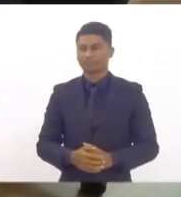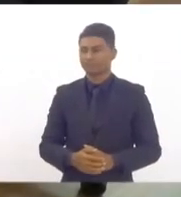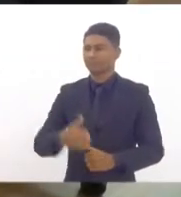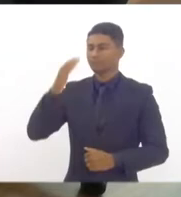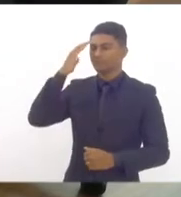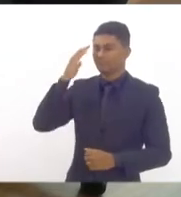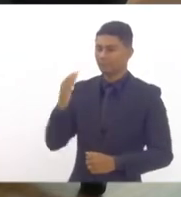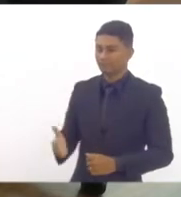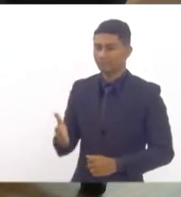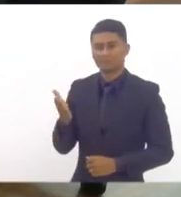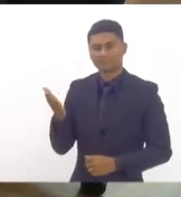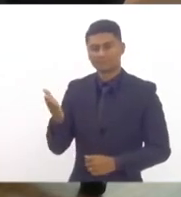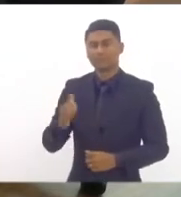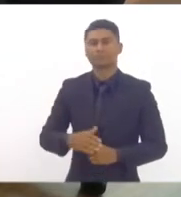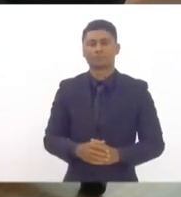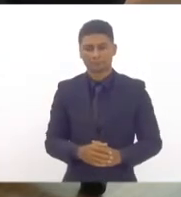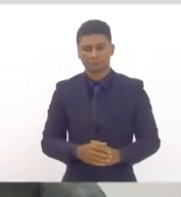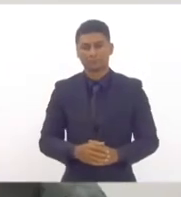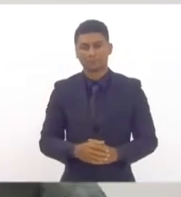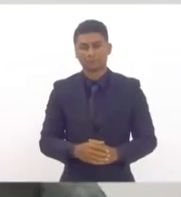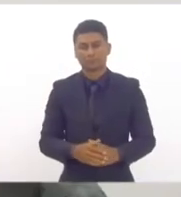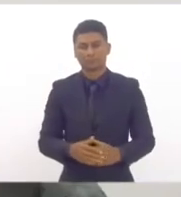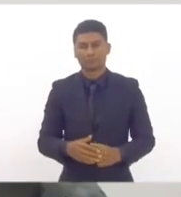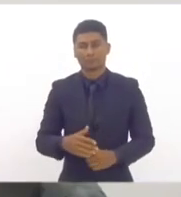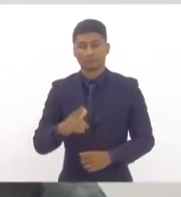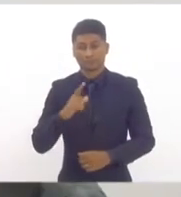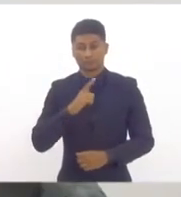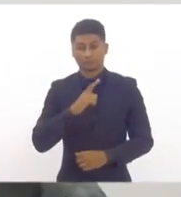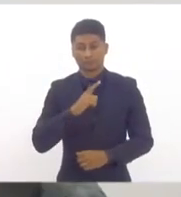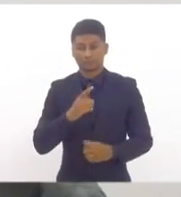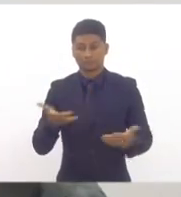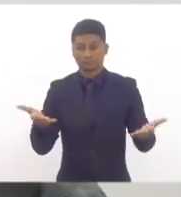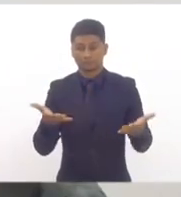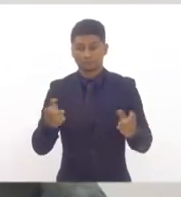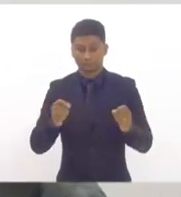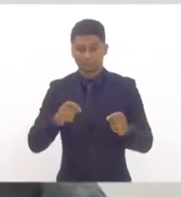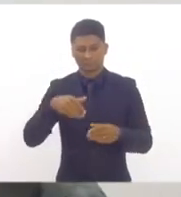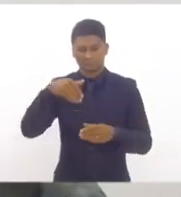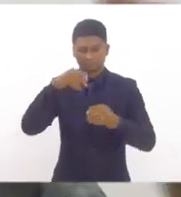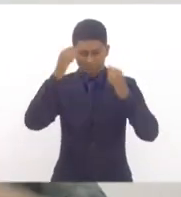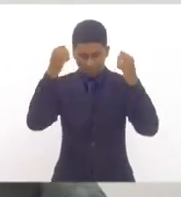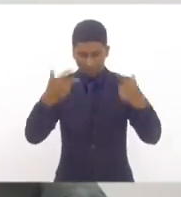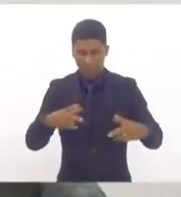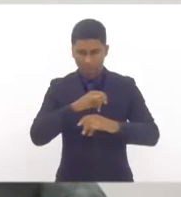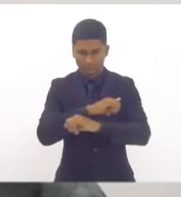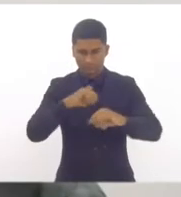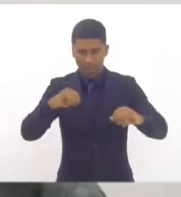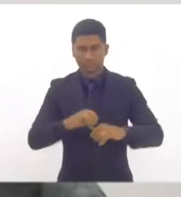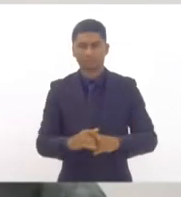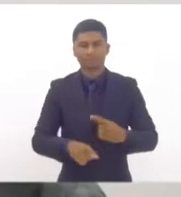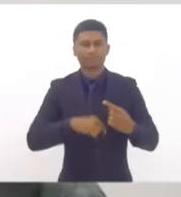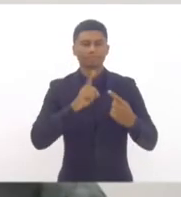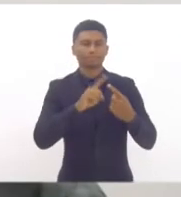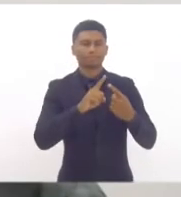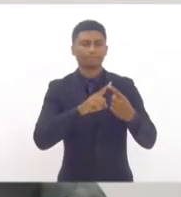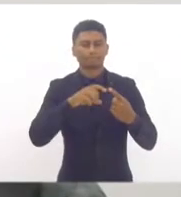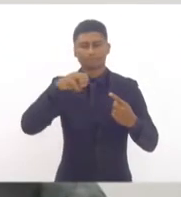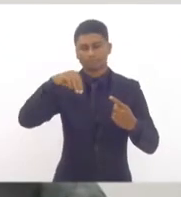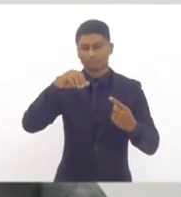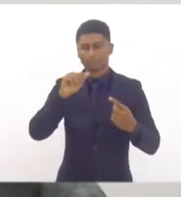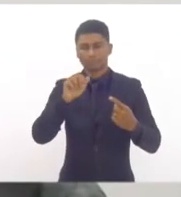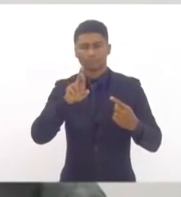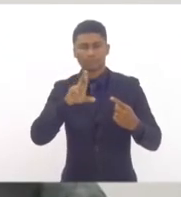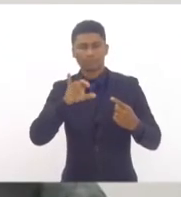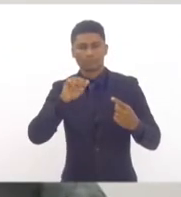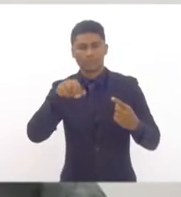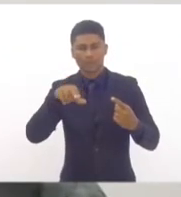João, Gustavo. Nós temos, então, aqui, dando a parcial, nós temos a candidata Mariana da Conceição